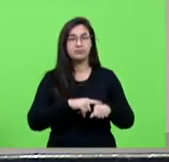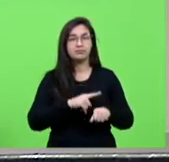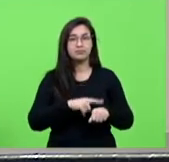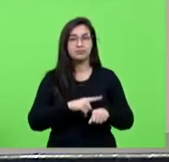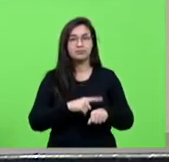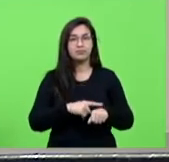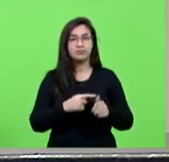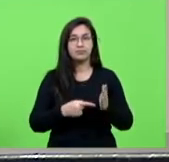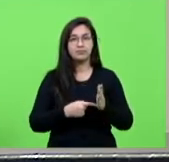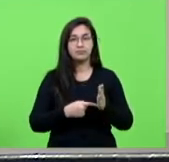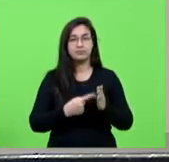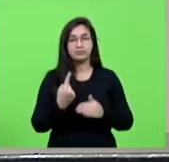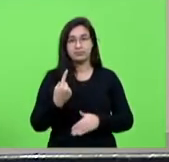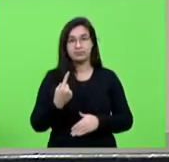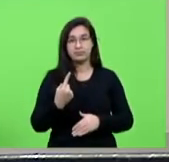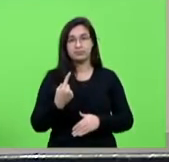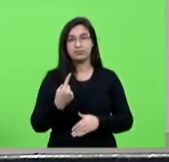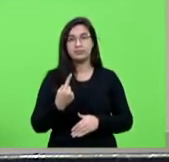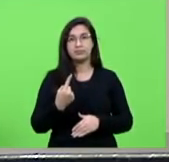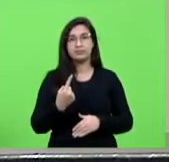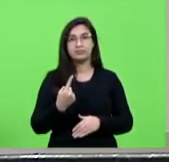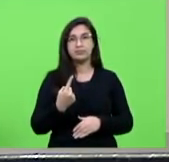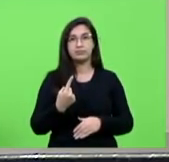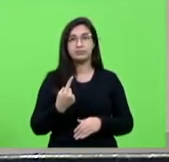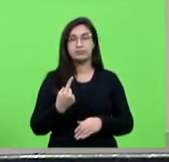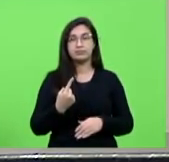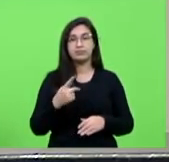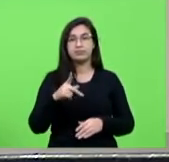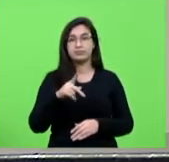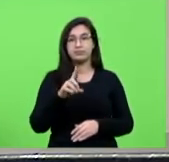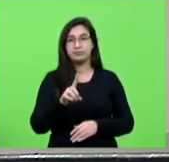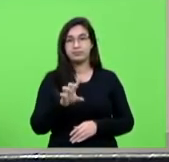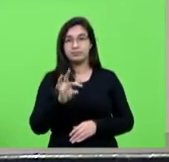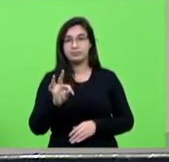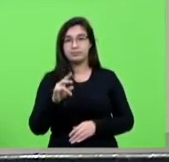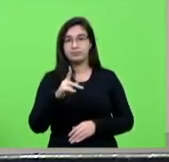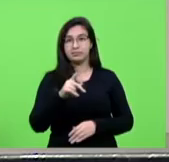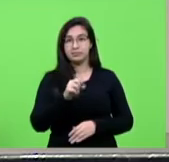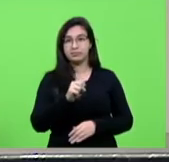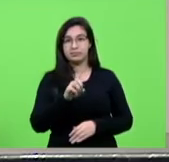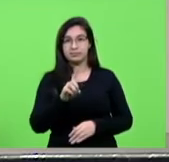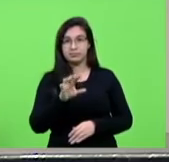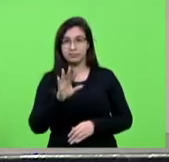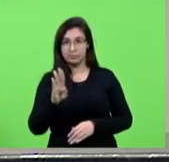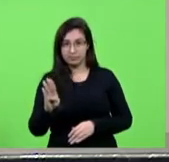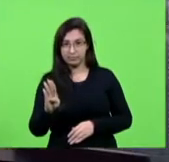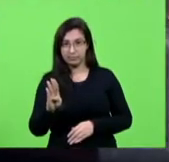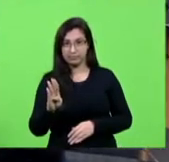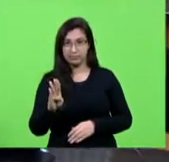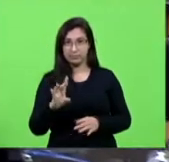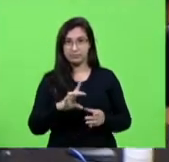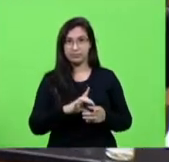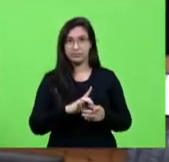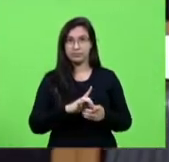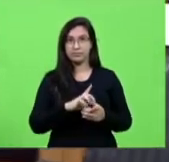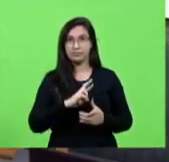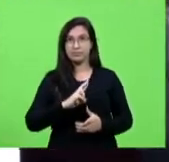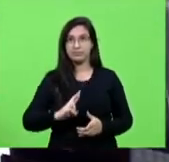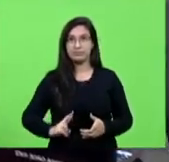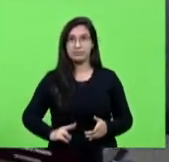Primeiro bloco do dia PDT, PSDB e Republicanos, por 7 minutos e